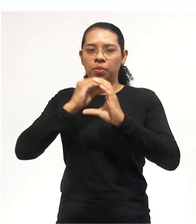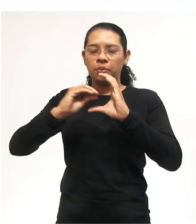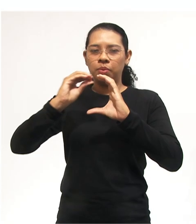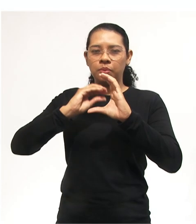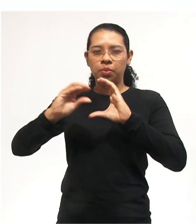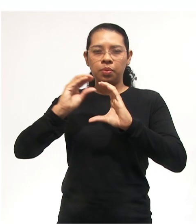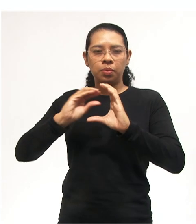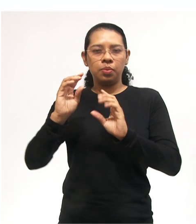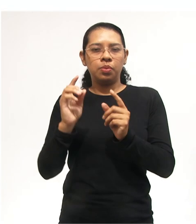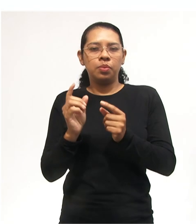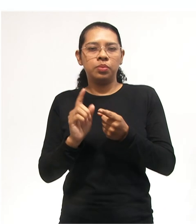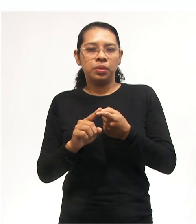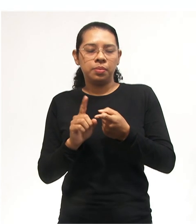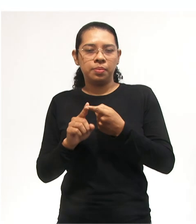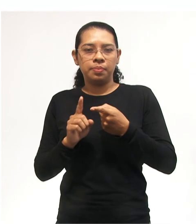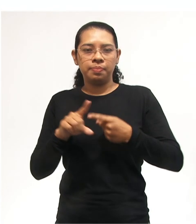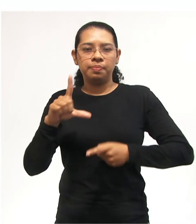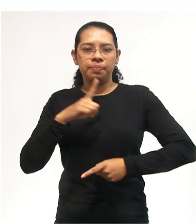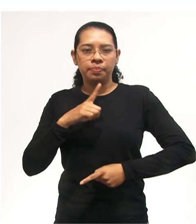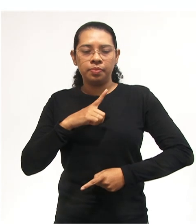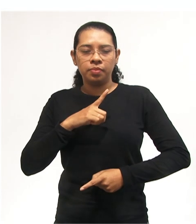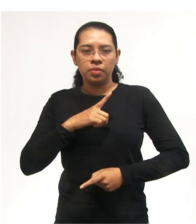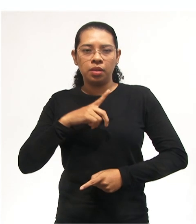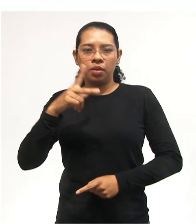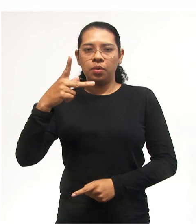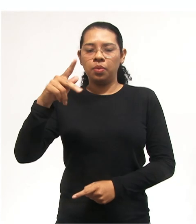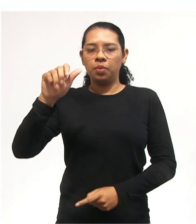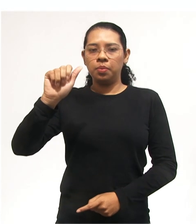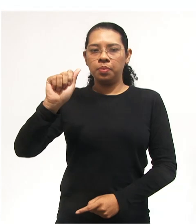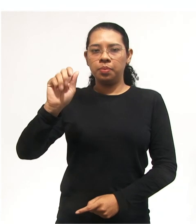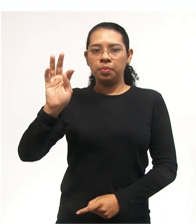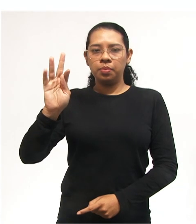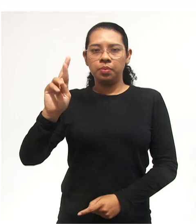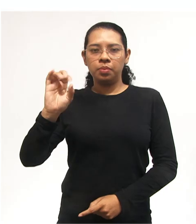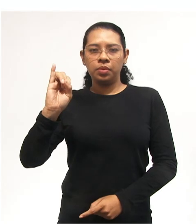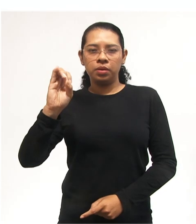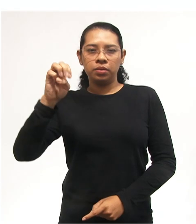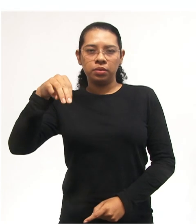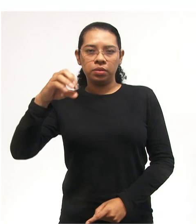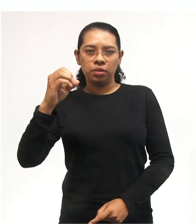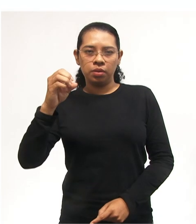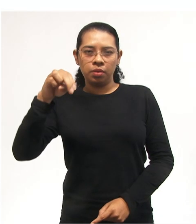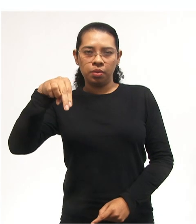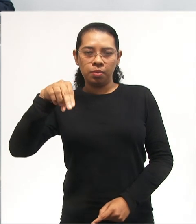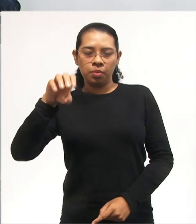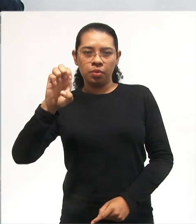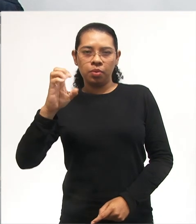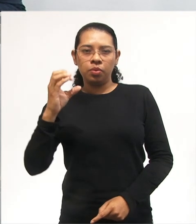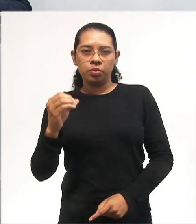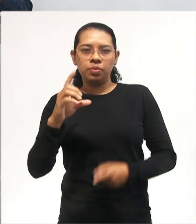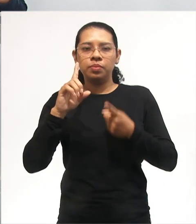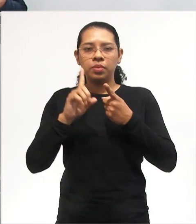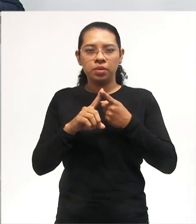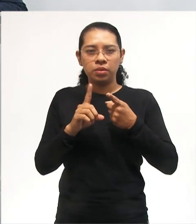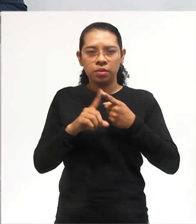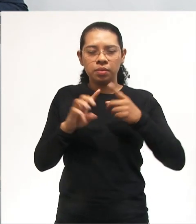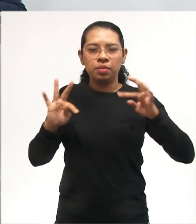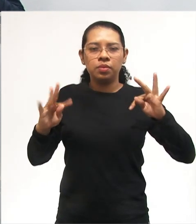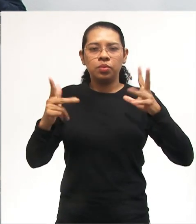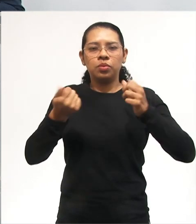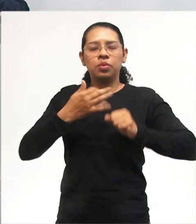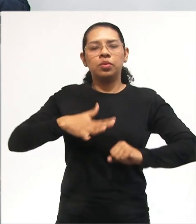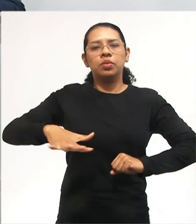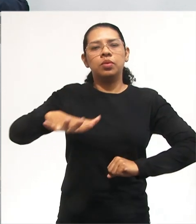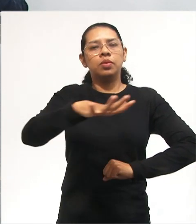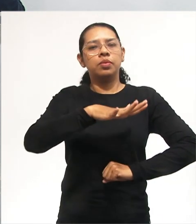patrimônio genético, CTA e propriedade intelectual. Então, como que se dá, né, respondendo à pergunta que eu fiz